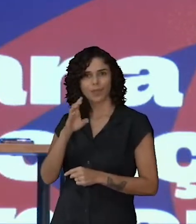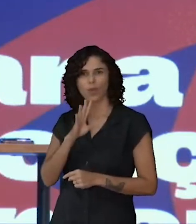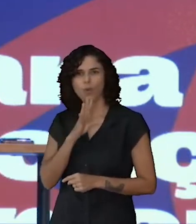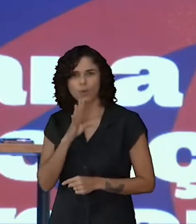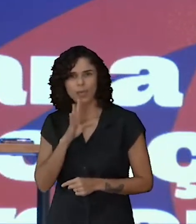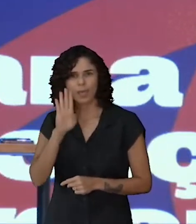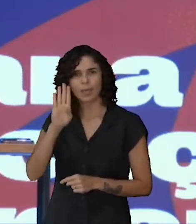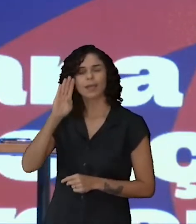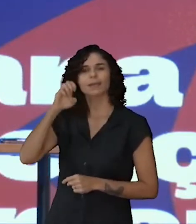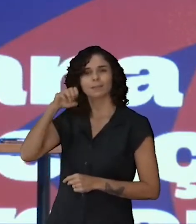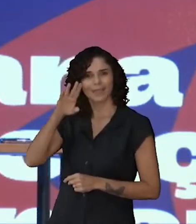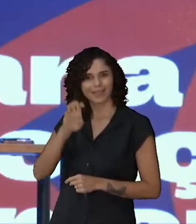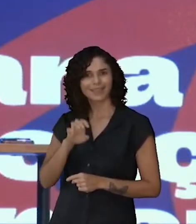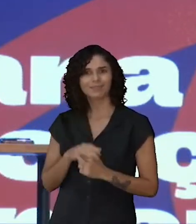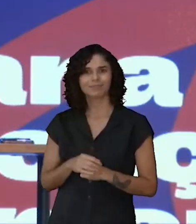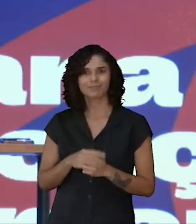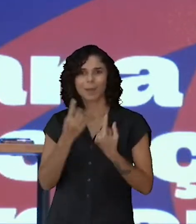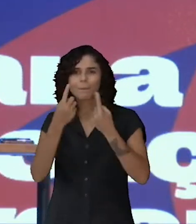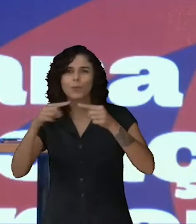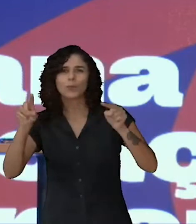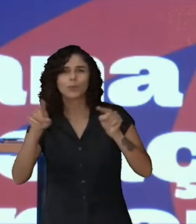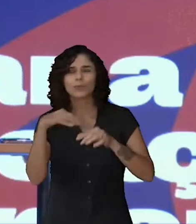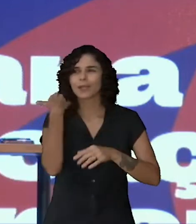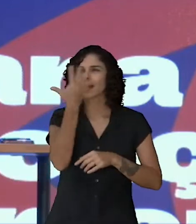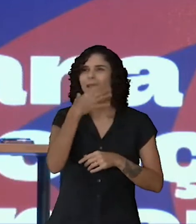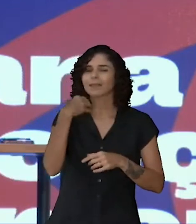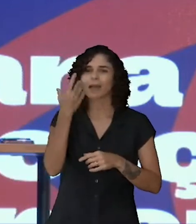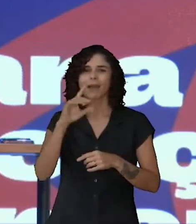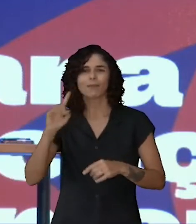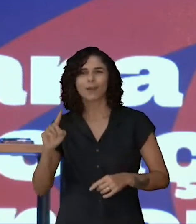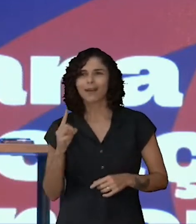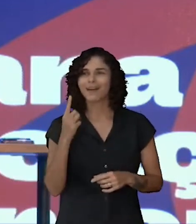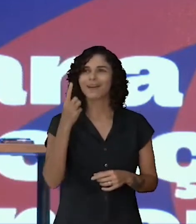ao único que é digno de